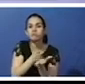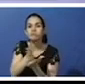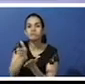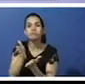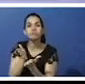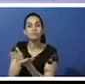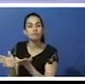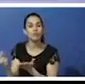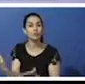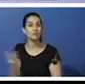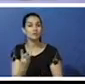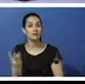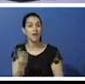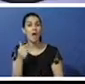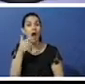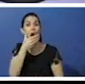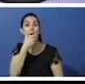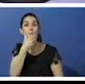os 3